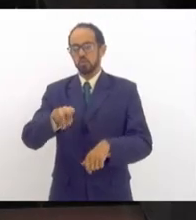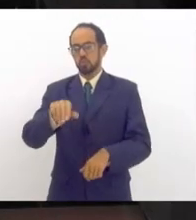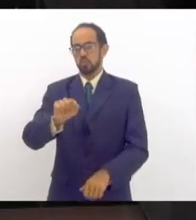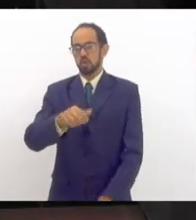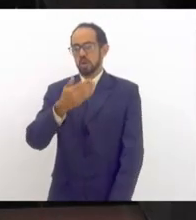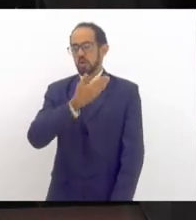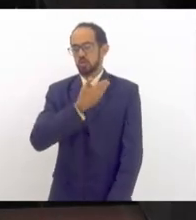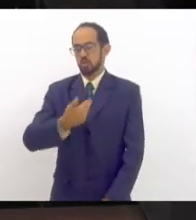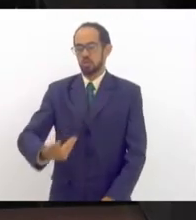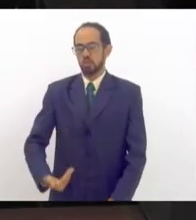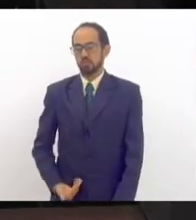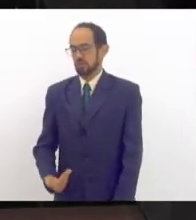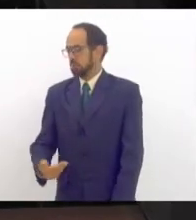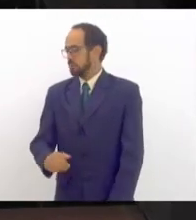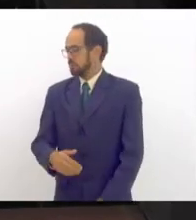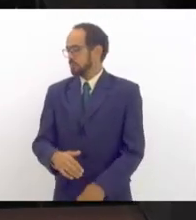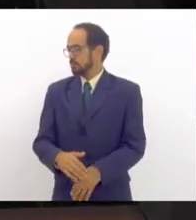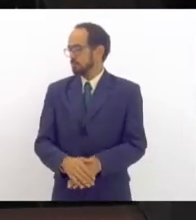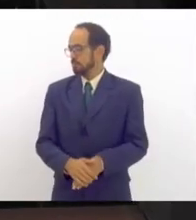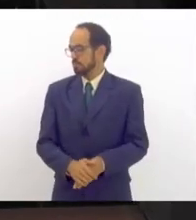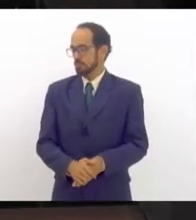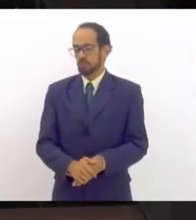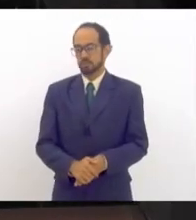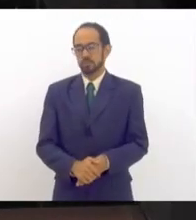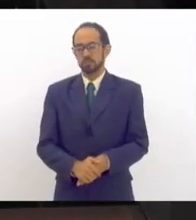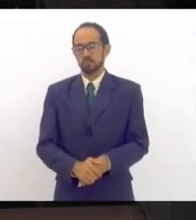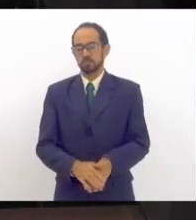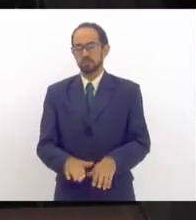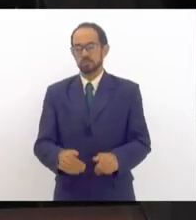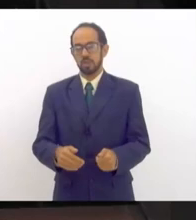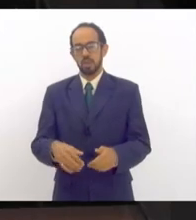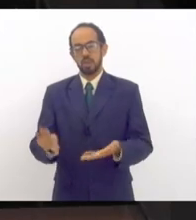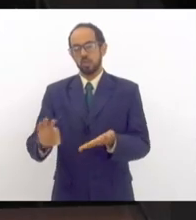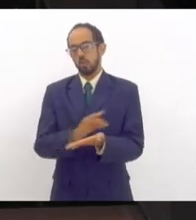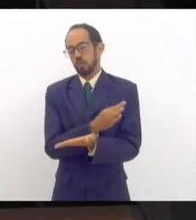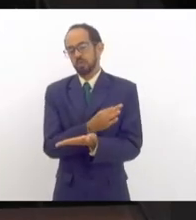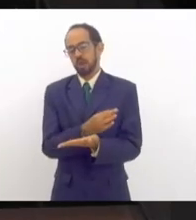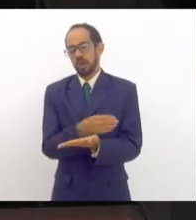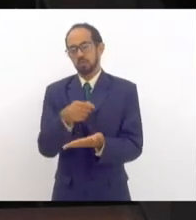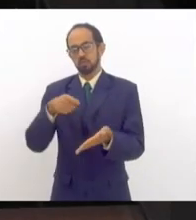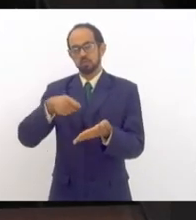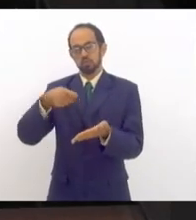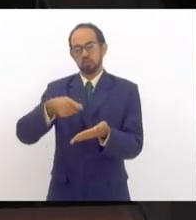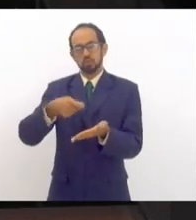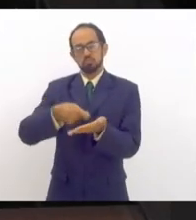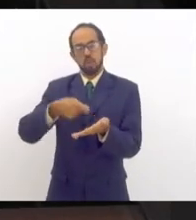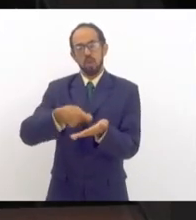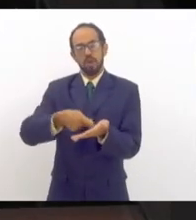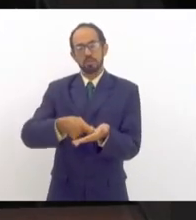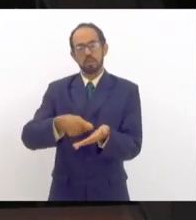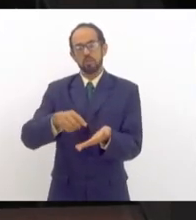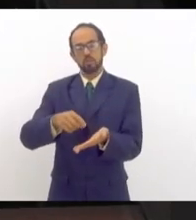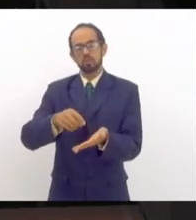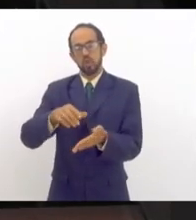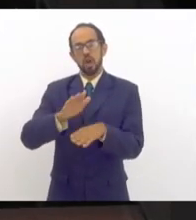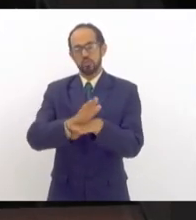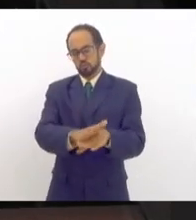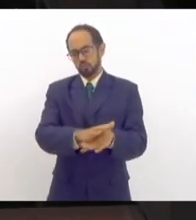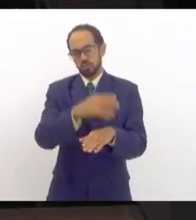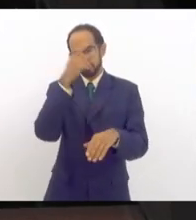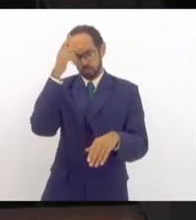Ou seja é o desequilíbrio econômico financeiro num contrato de exploração que só vai para o lado de quem tem dinheiro